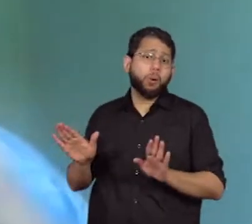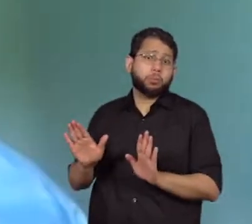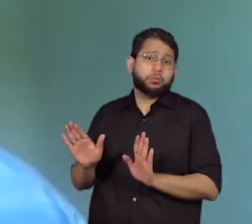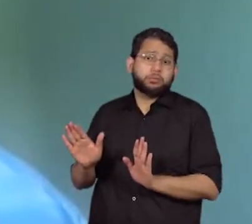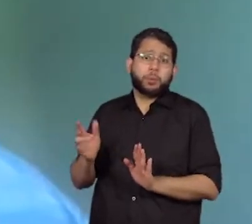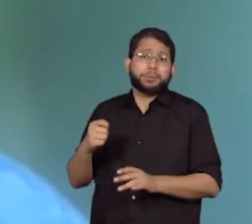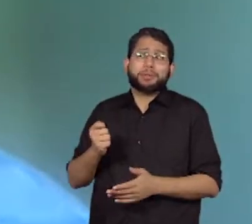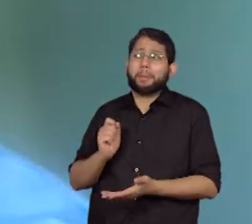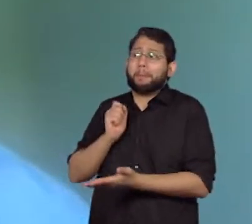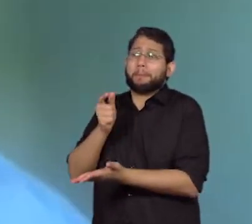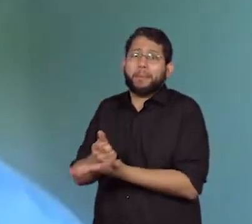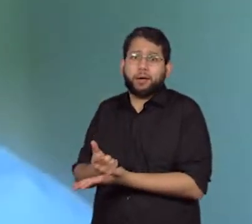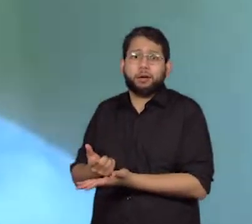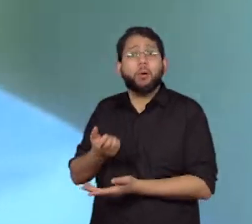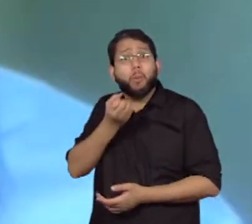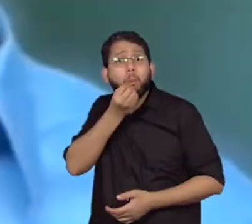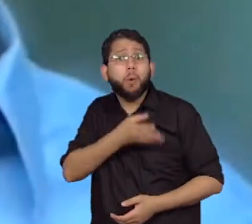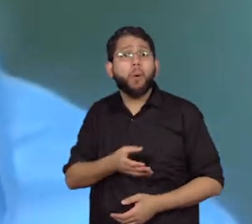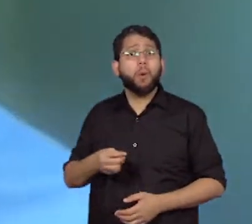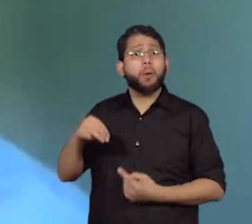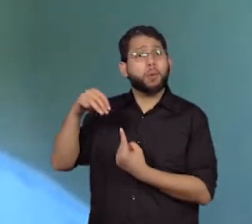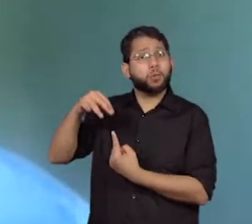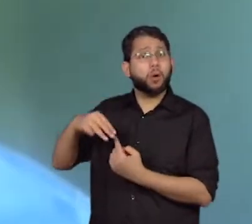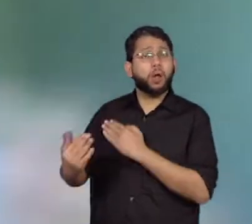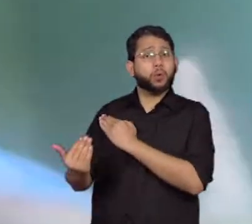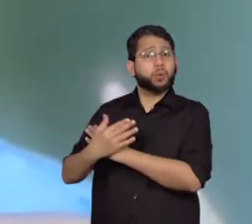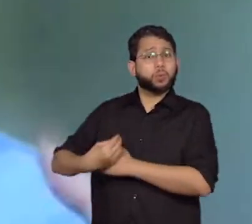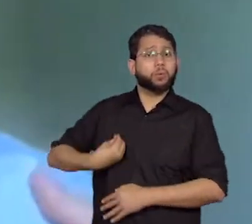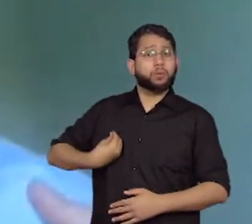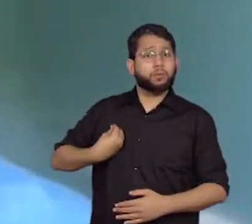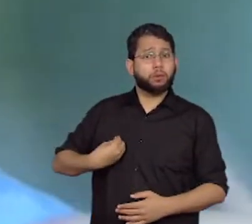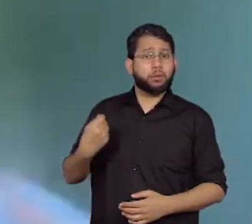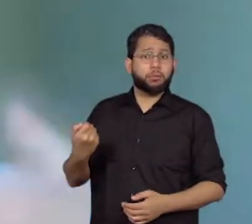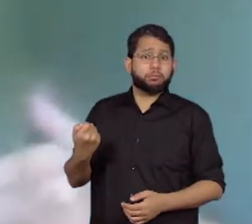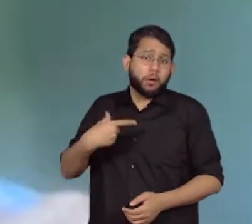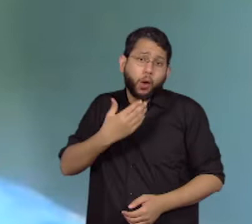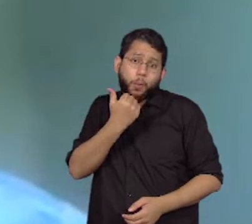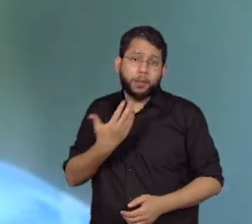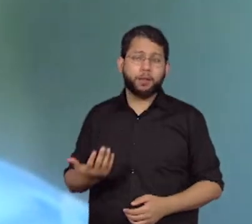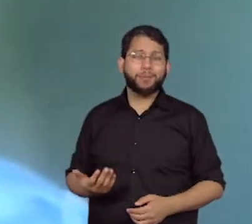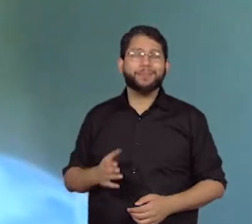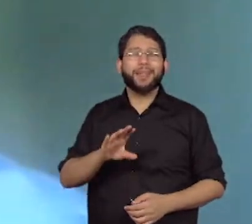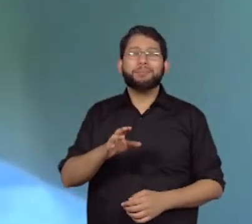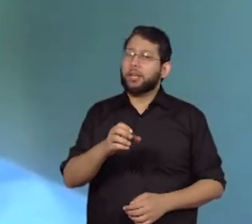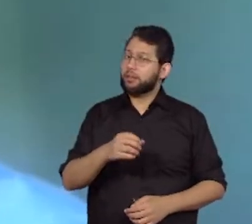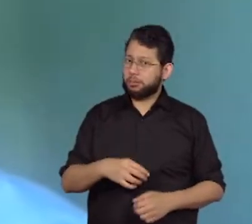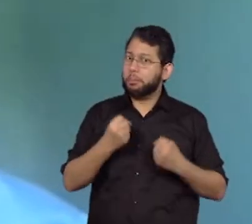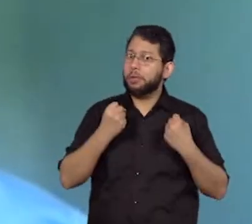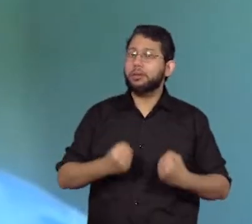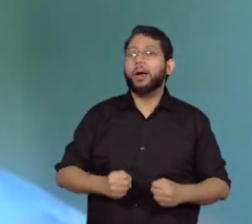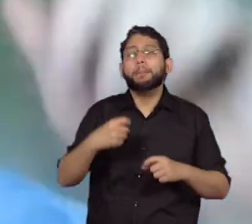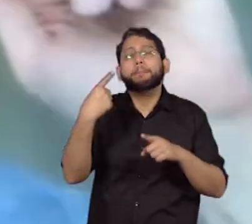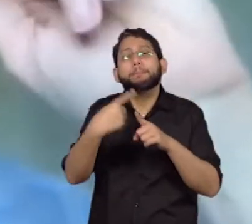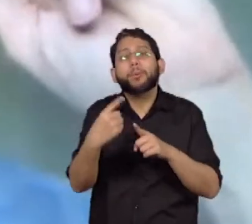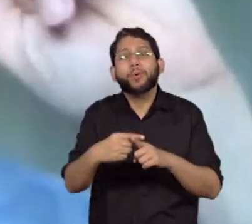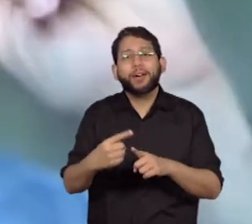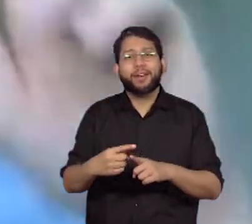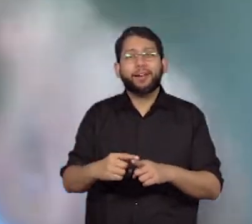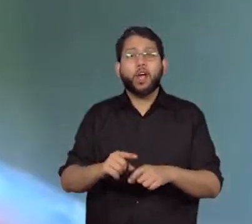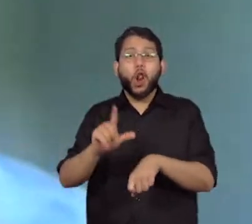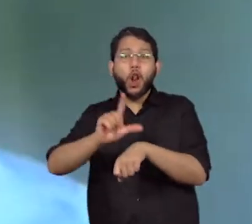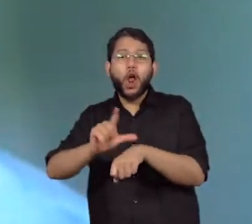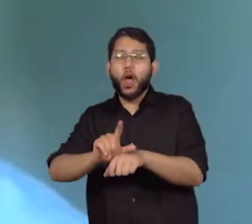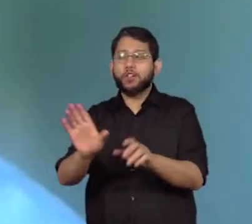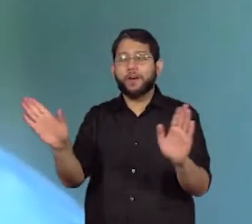jantar. Então o Mac, assim, foi essencial para minha faculdade. E era uma loucura, porque eu era fechador, né? Então eu limpava a loja, saía à